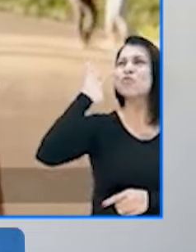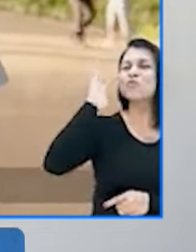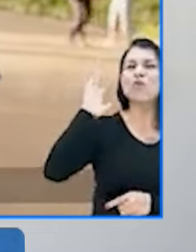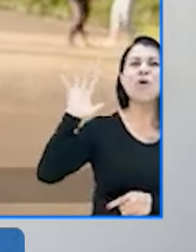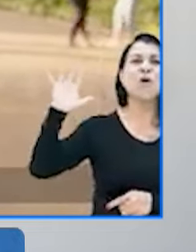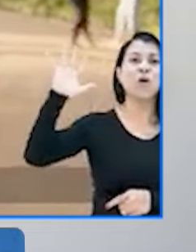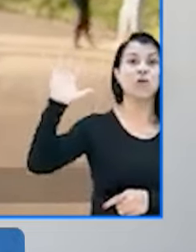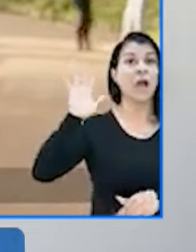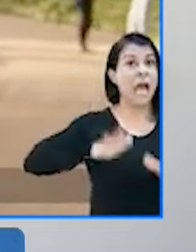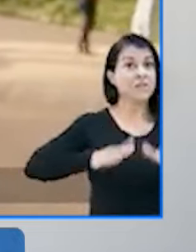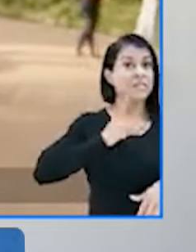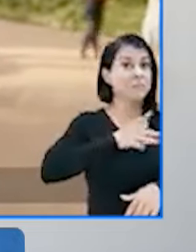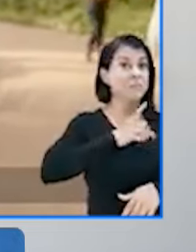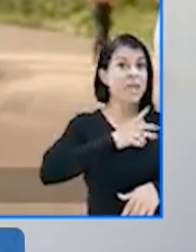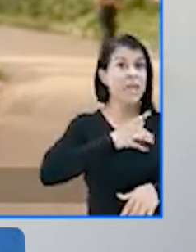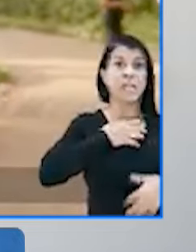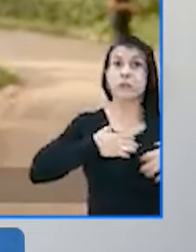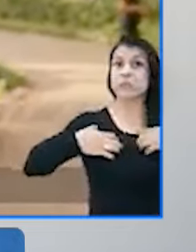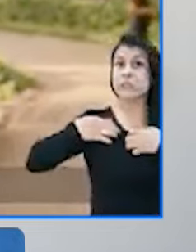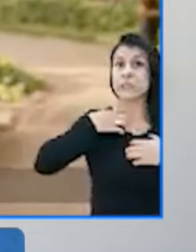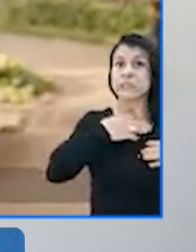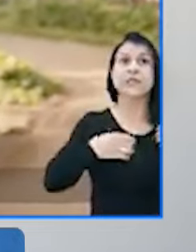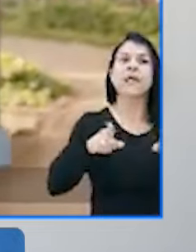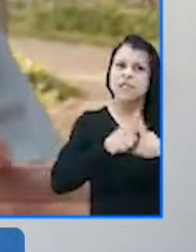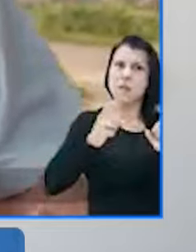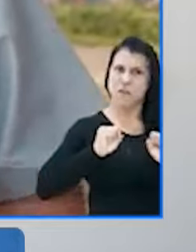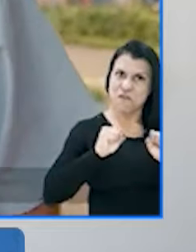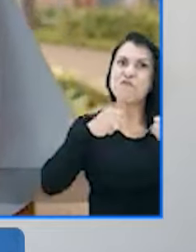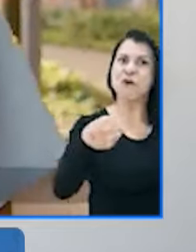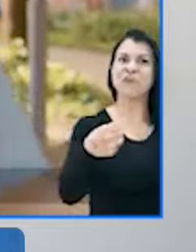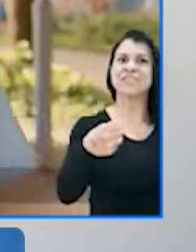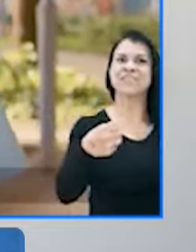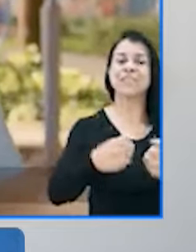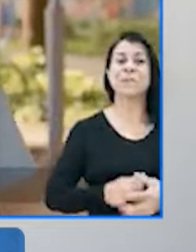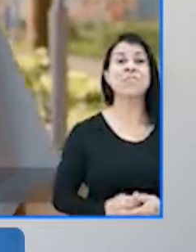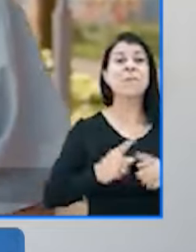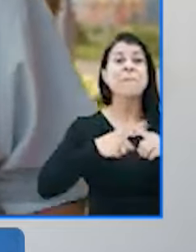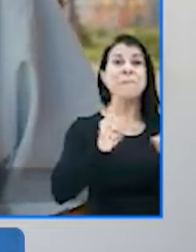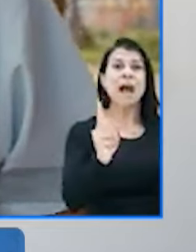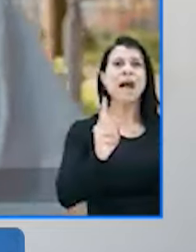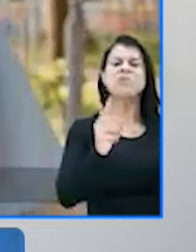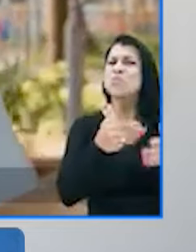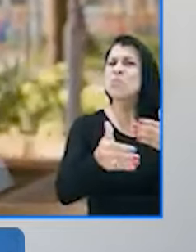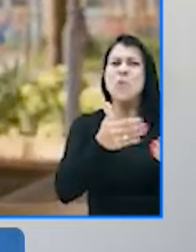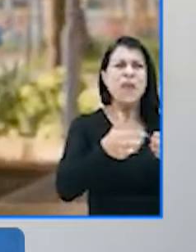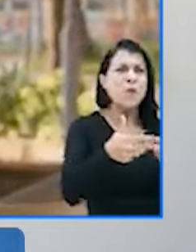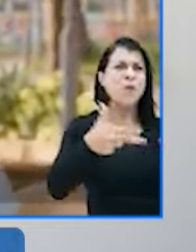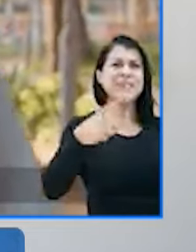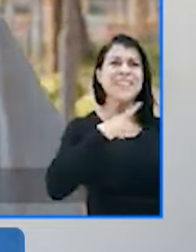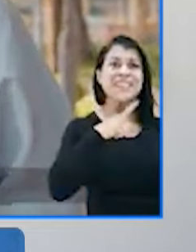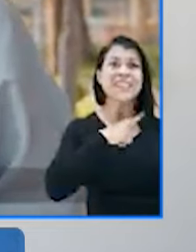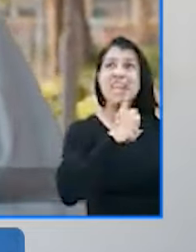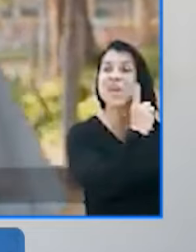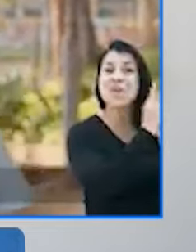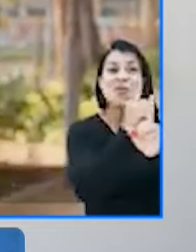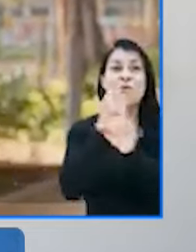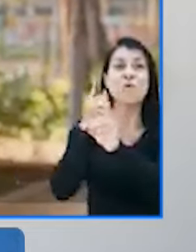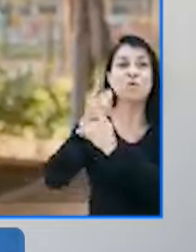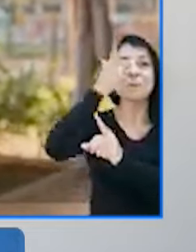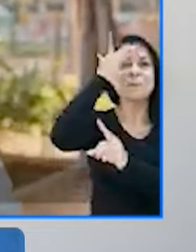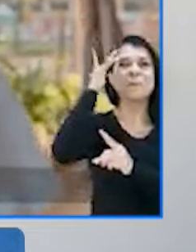está bem sucedida, embora haja de fato esse apoio de Renato Casagrande. A maior fragilidade, Léo, do